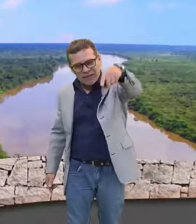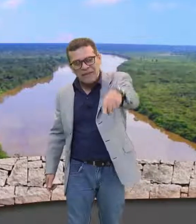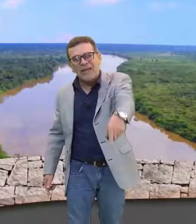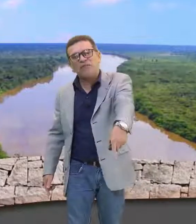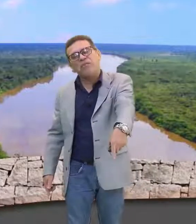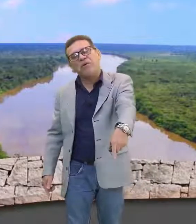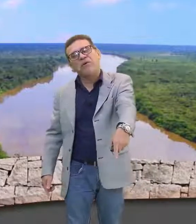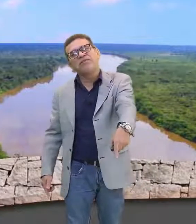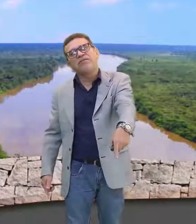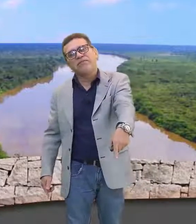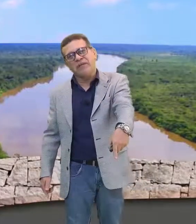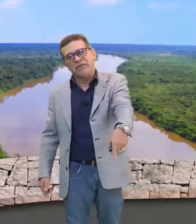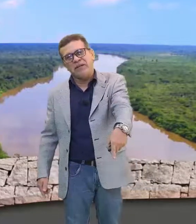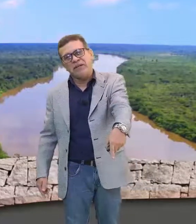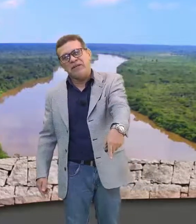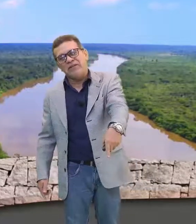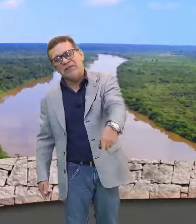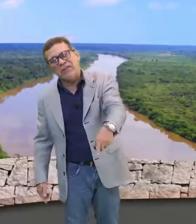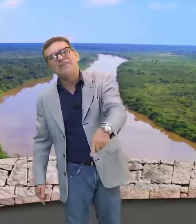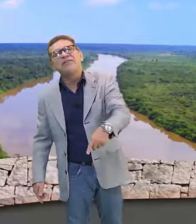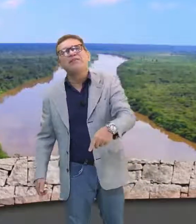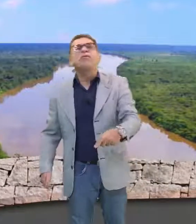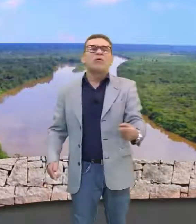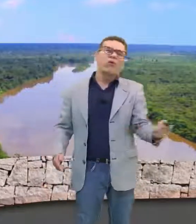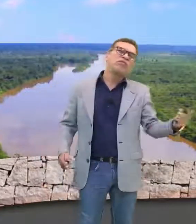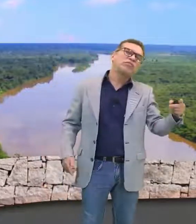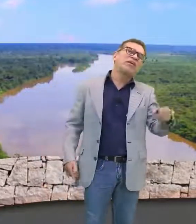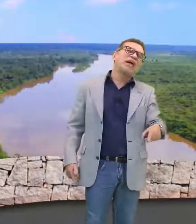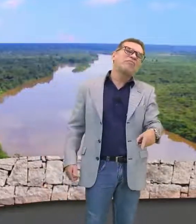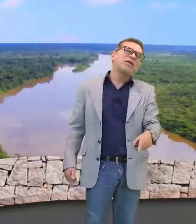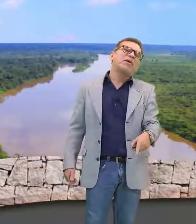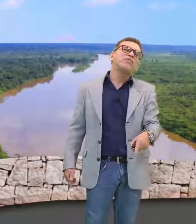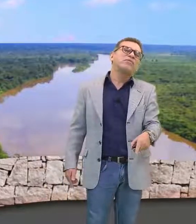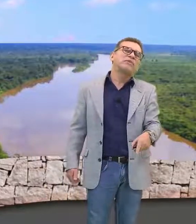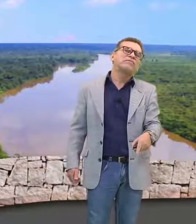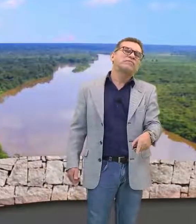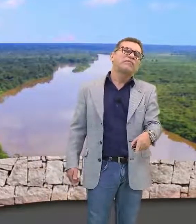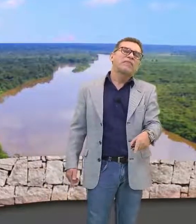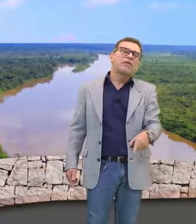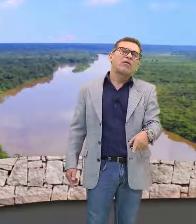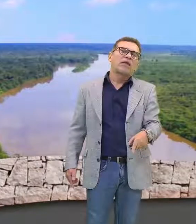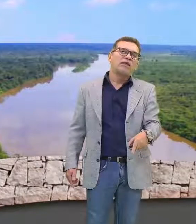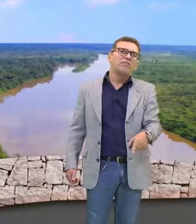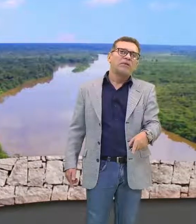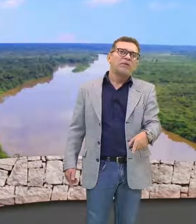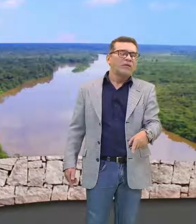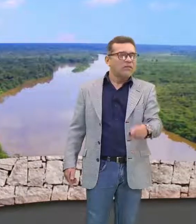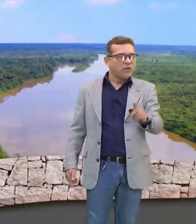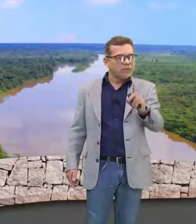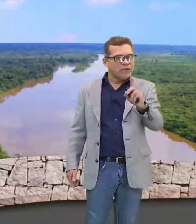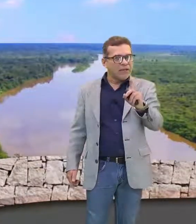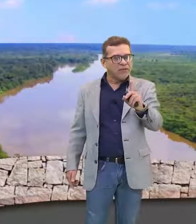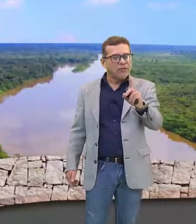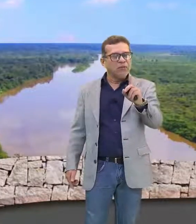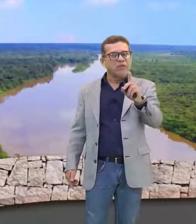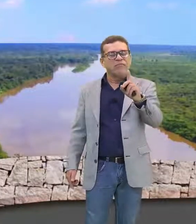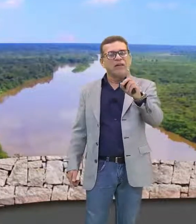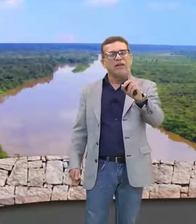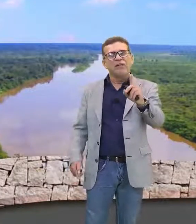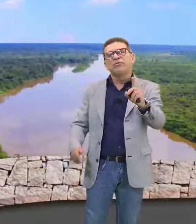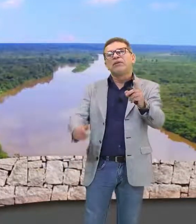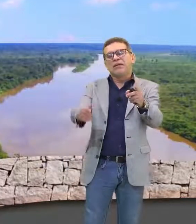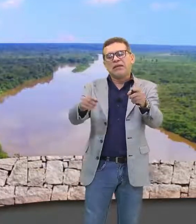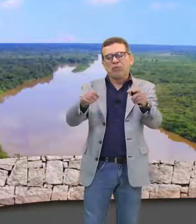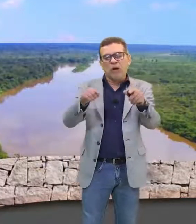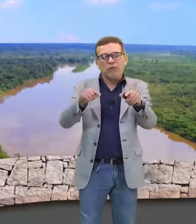pagar nem sequer suas próprias dívidas, que já faziam quando chegavam na Amazônia. Ok? Não esqueçam que